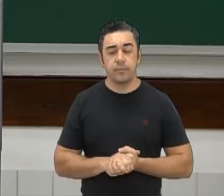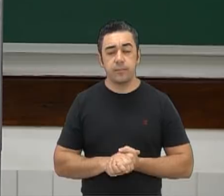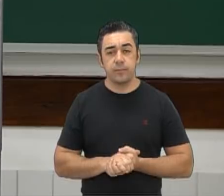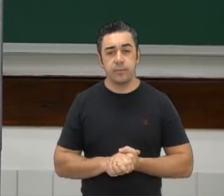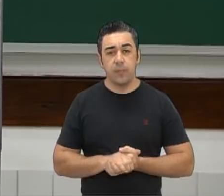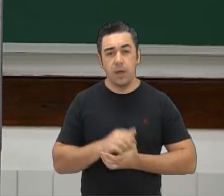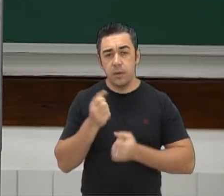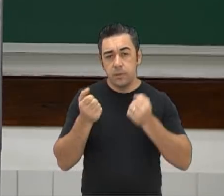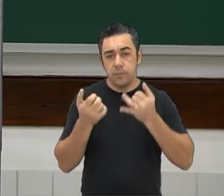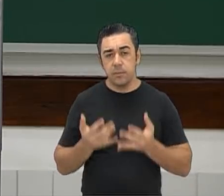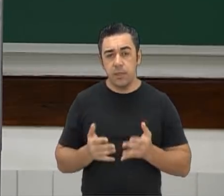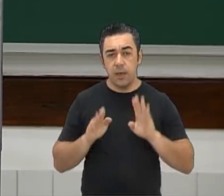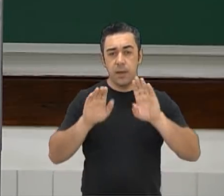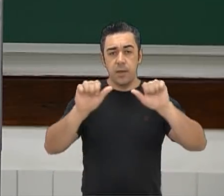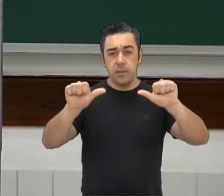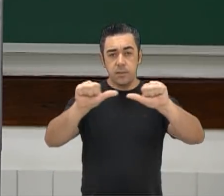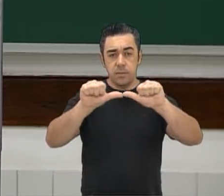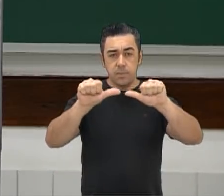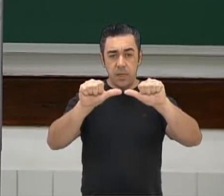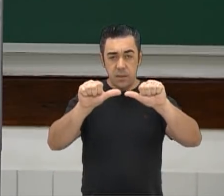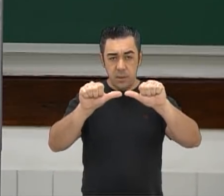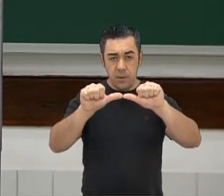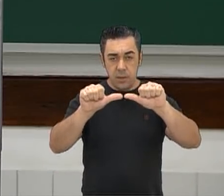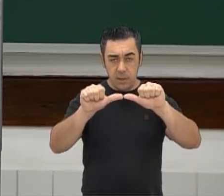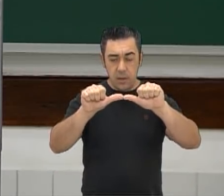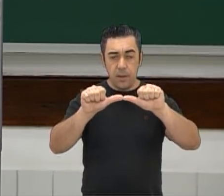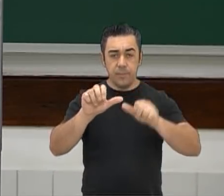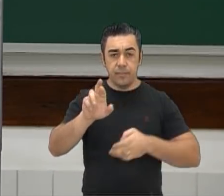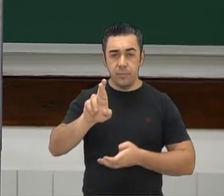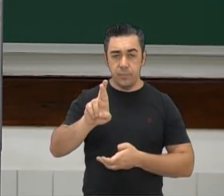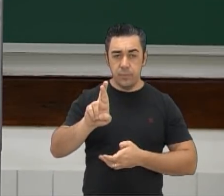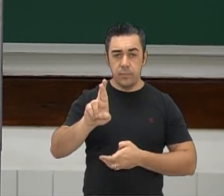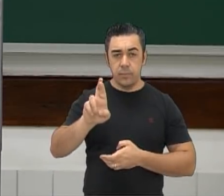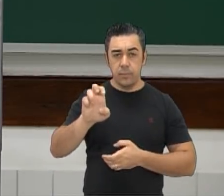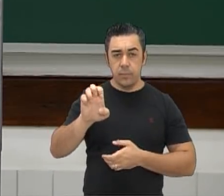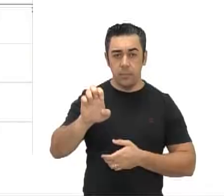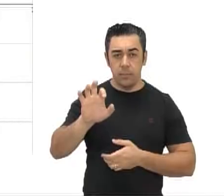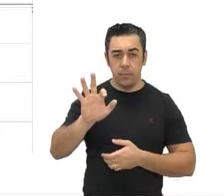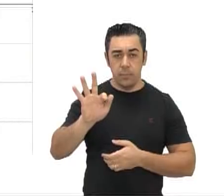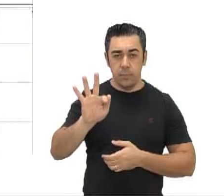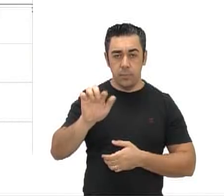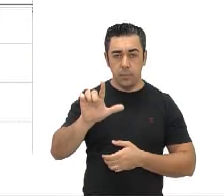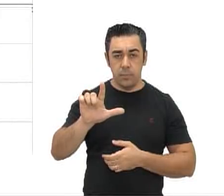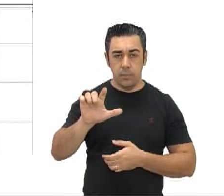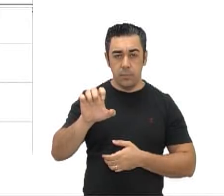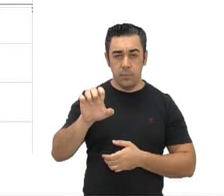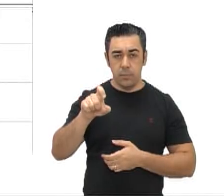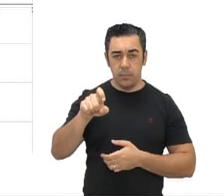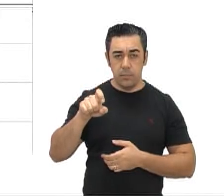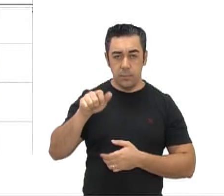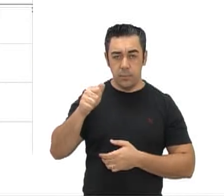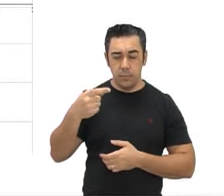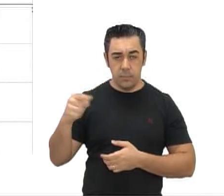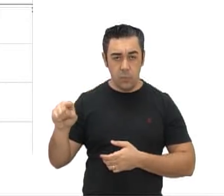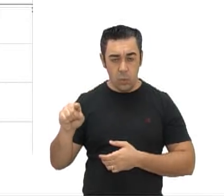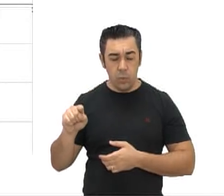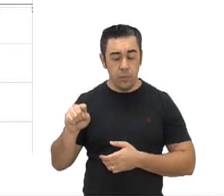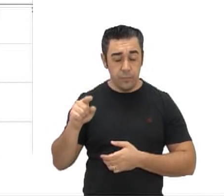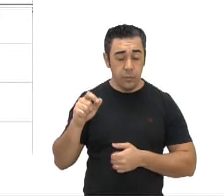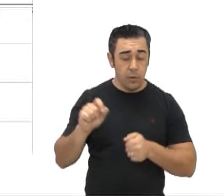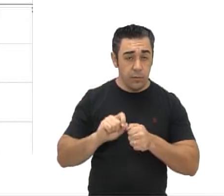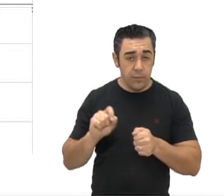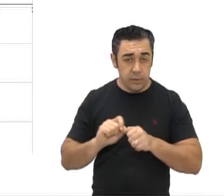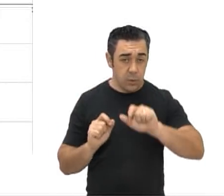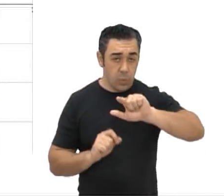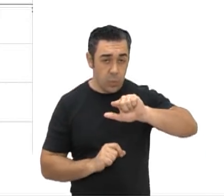sobre simetria de reflexão ou axial. Vamos construir outra figura simétrica em